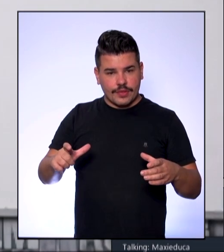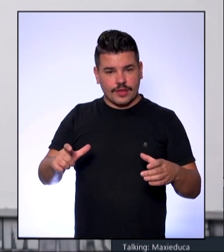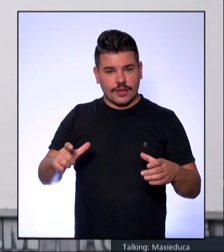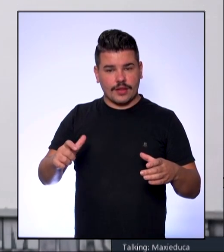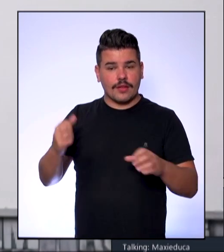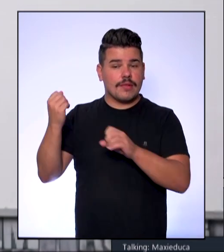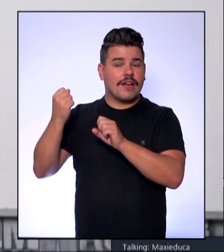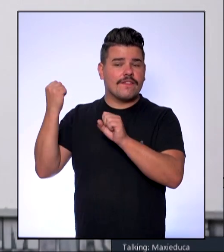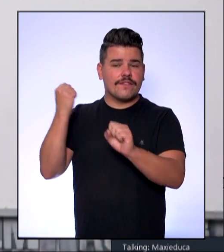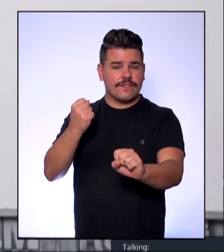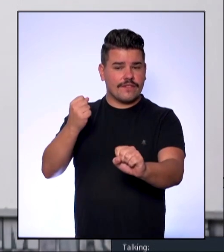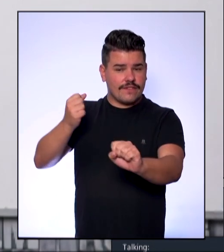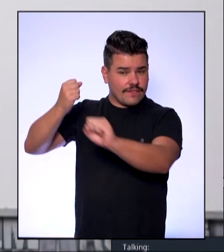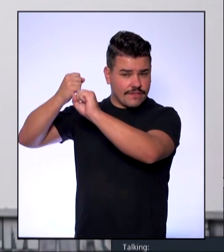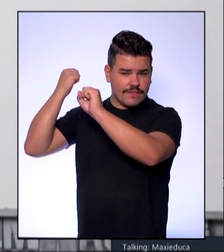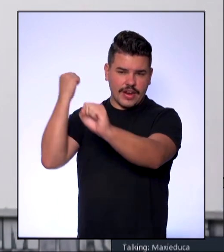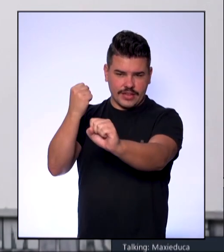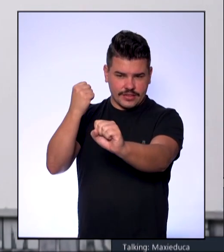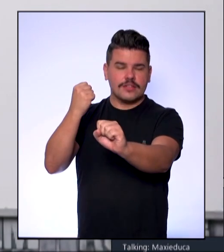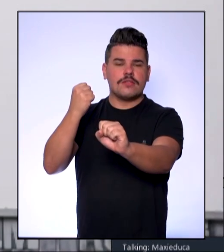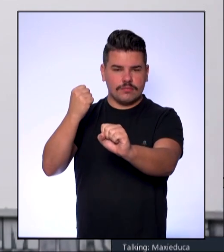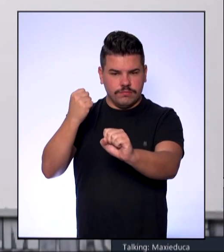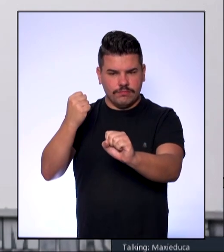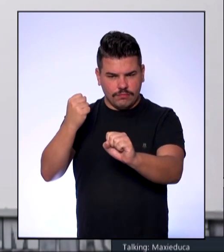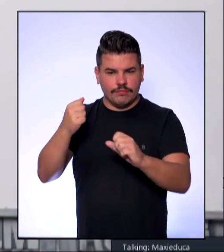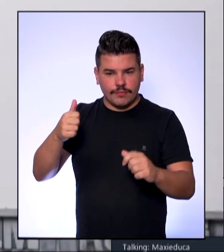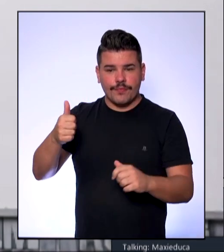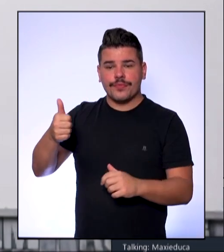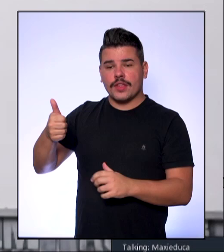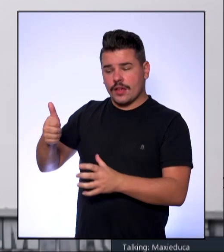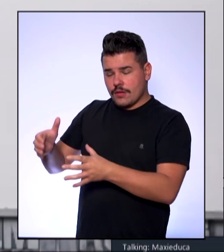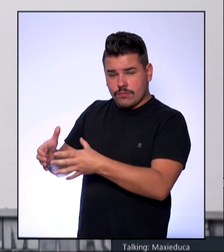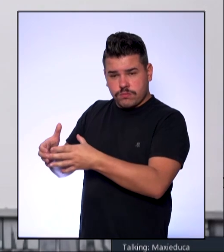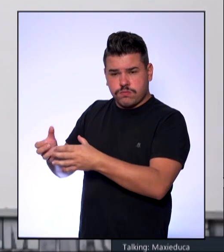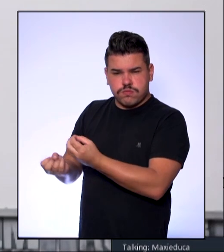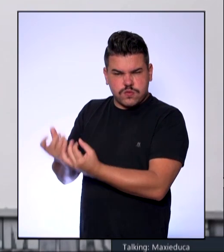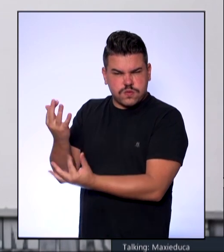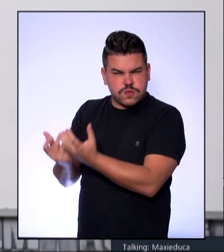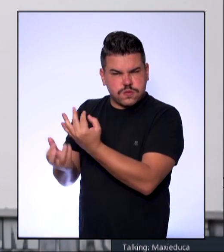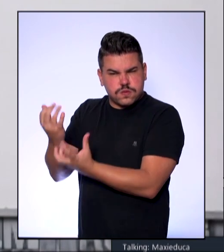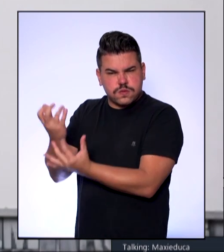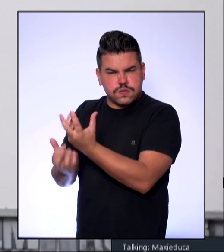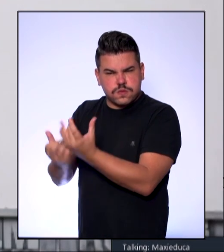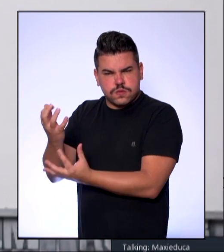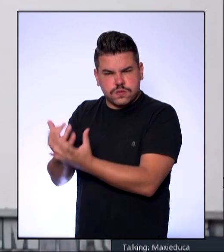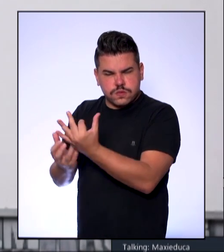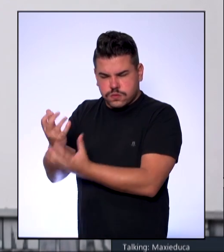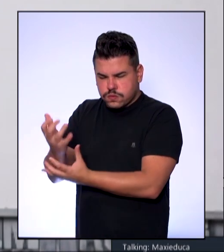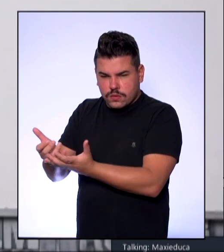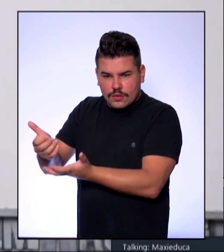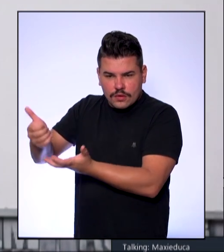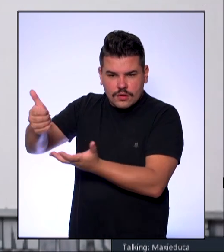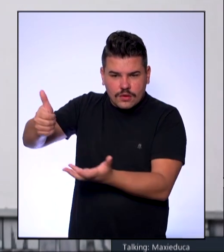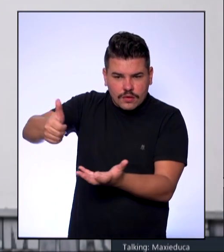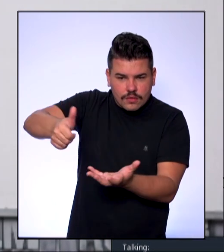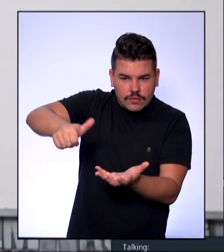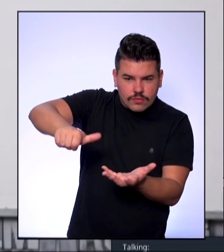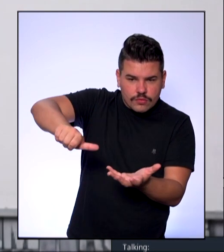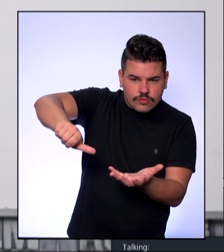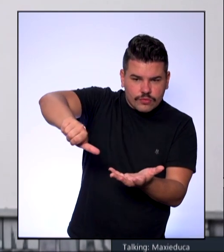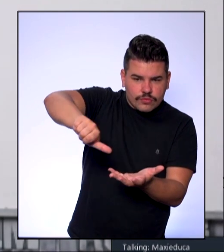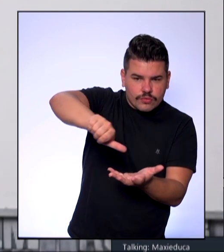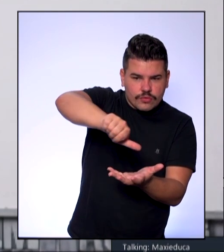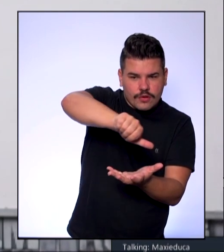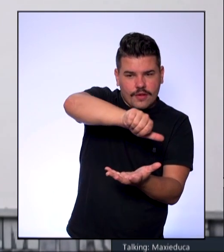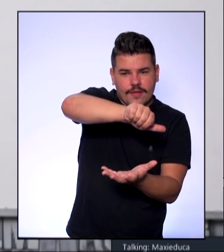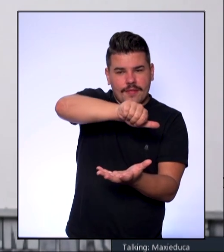uma flecha. Aí eu pego o metal líquido, derretido, e vou preencher a flecha